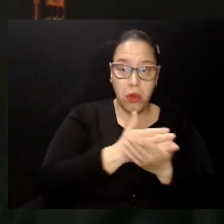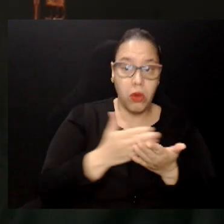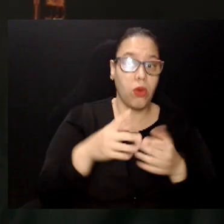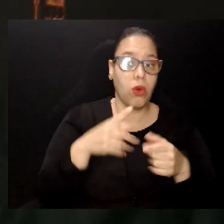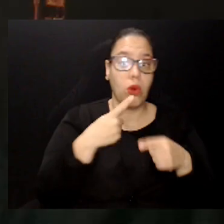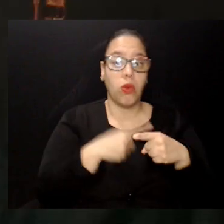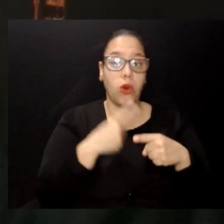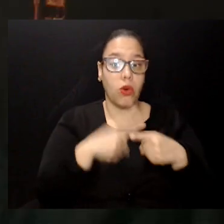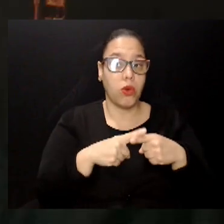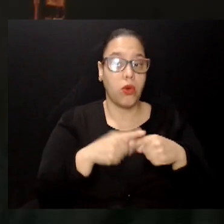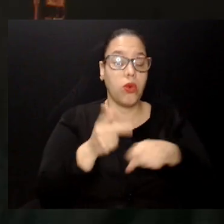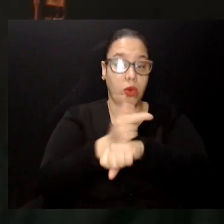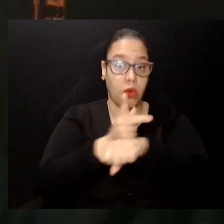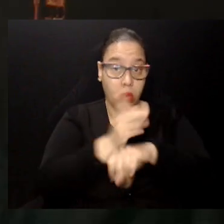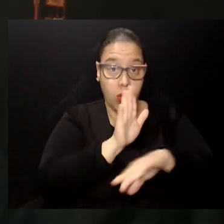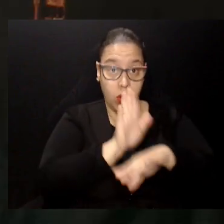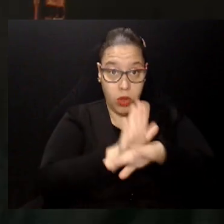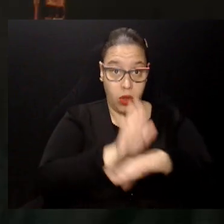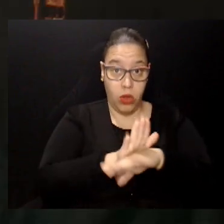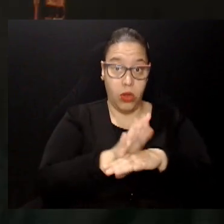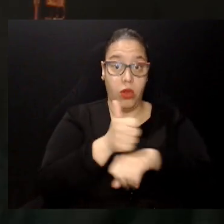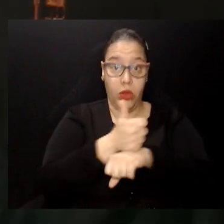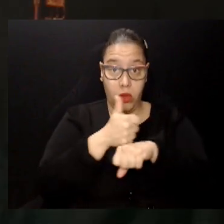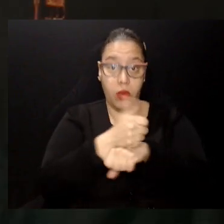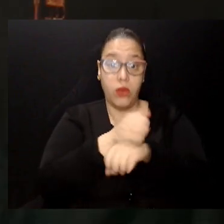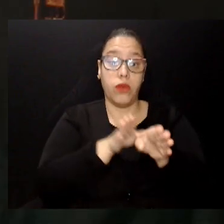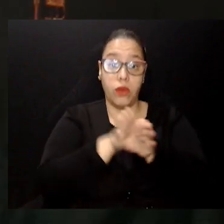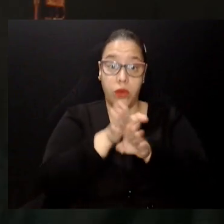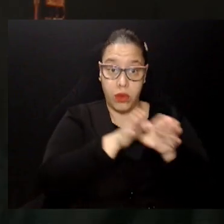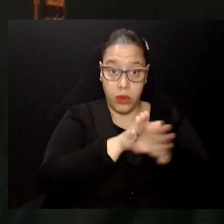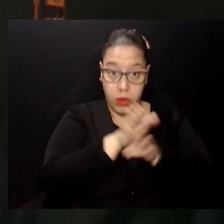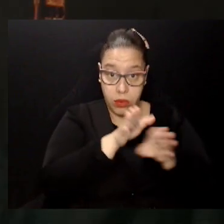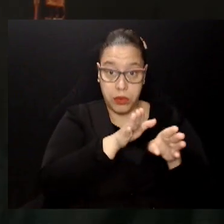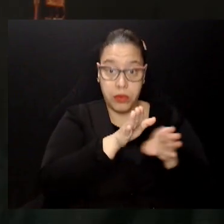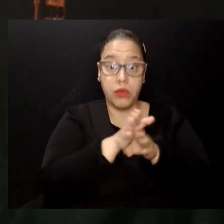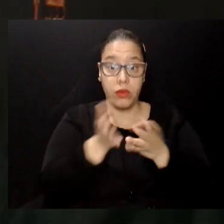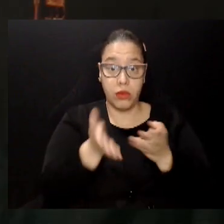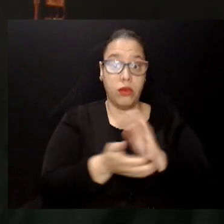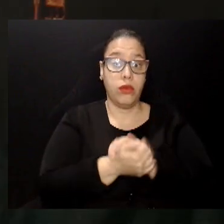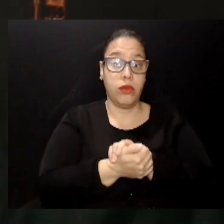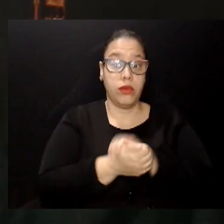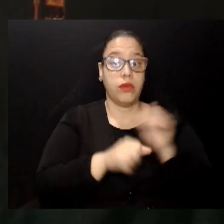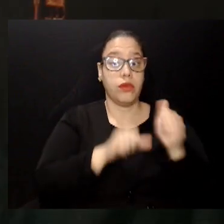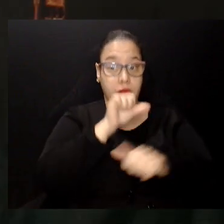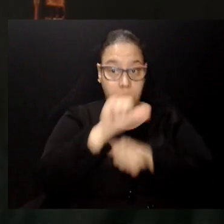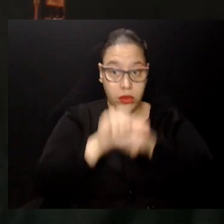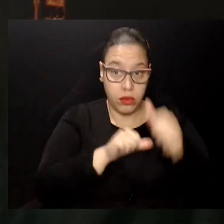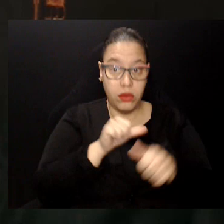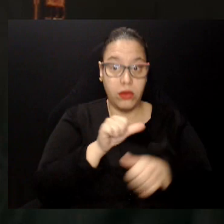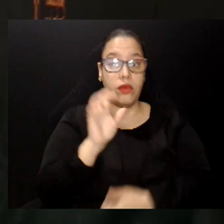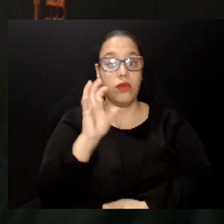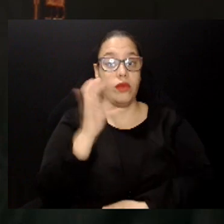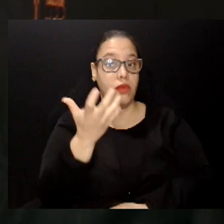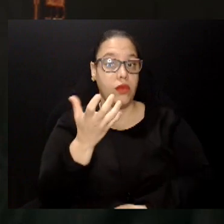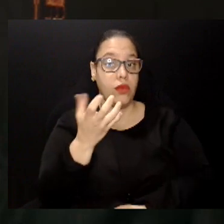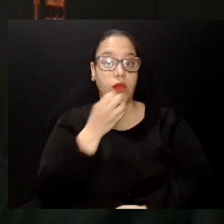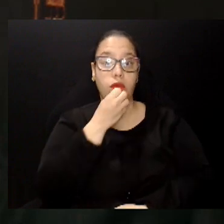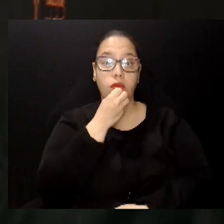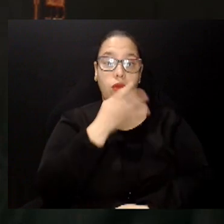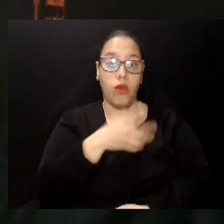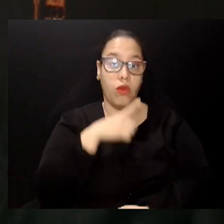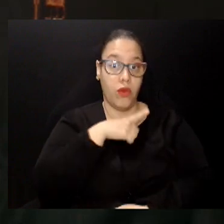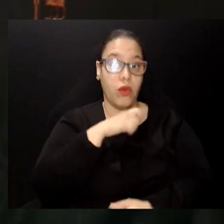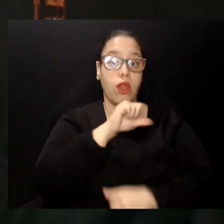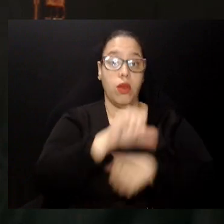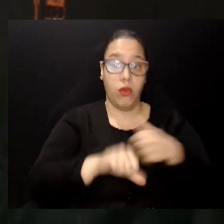buscar a ajuda de um profissional, orientação para reverter essa situação. Que bom que tem reversão, né,